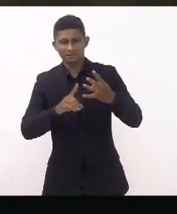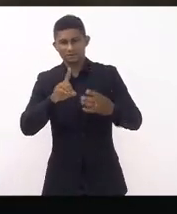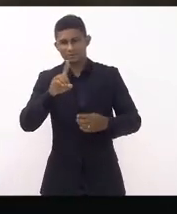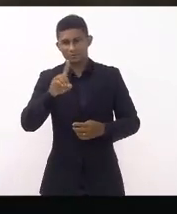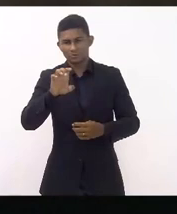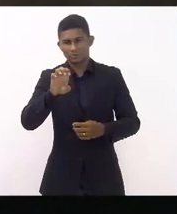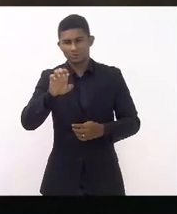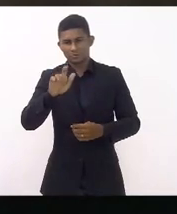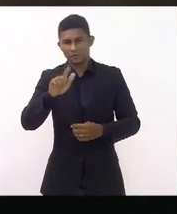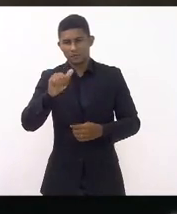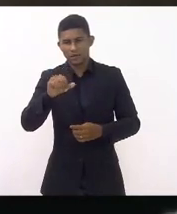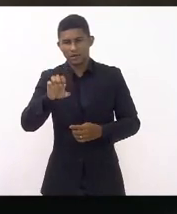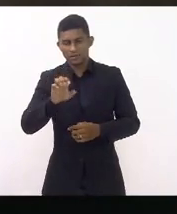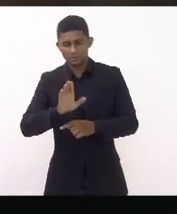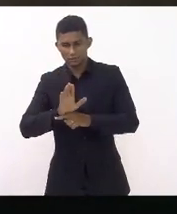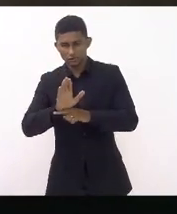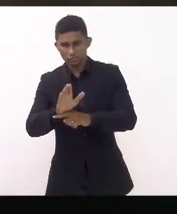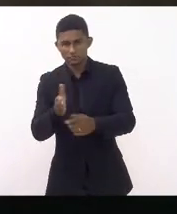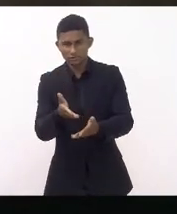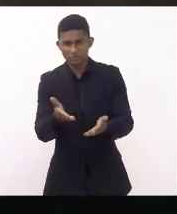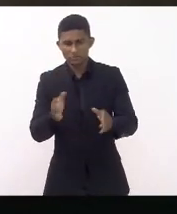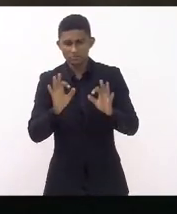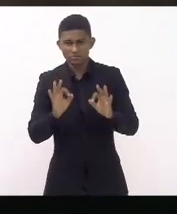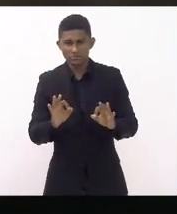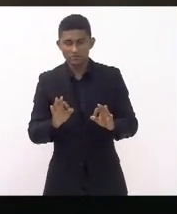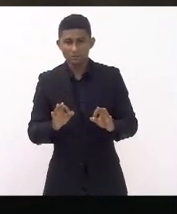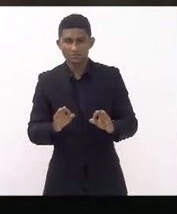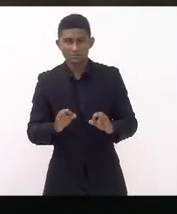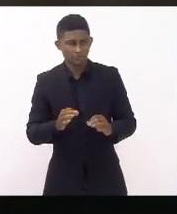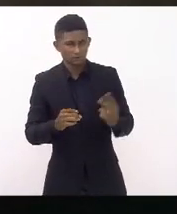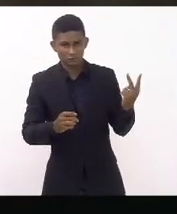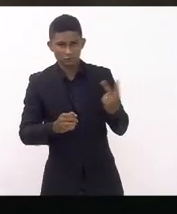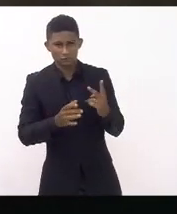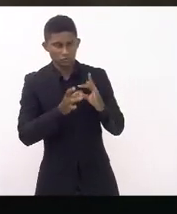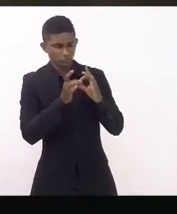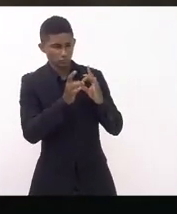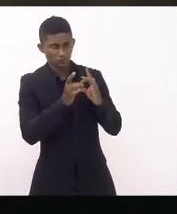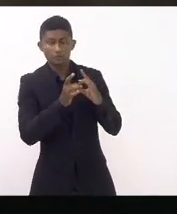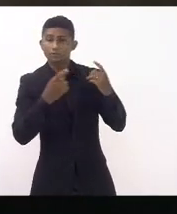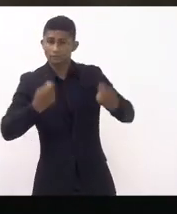nos unimos muitas das vezes, diga-se passagem, a gente tem que colocar